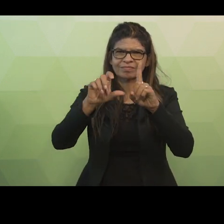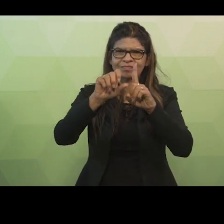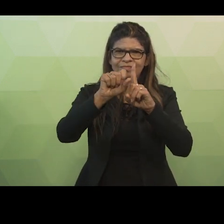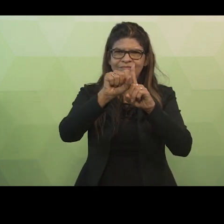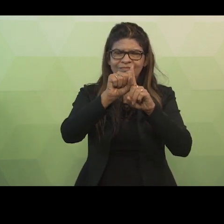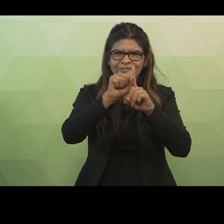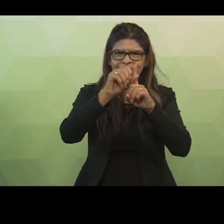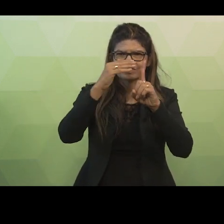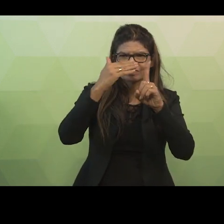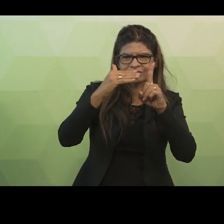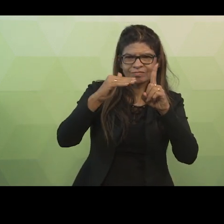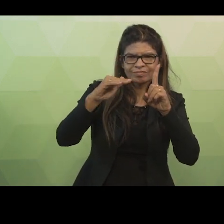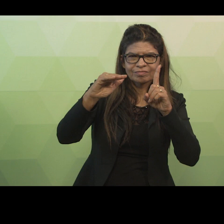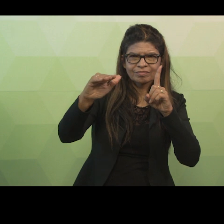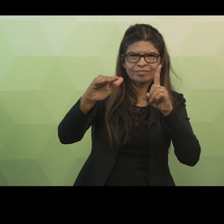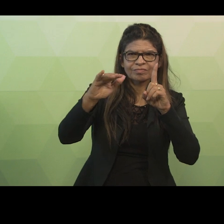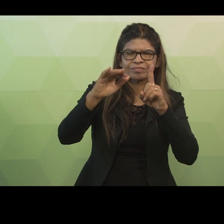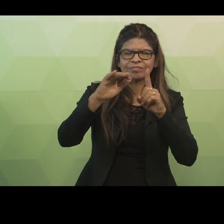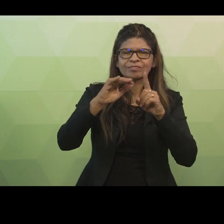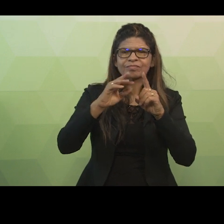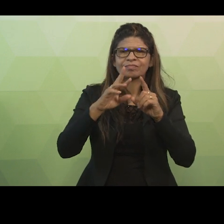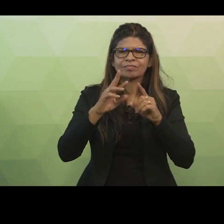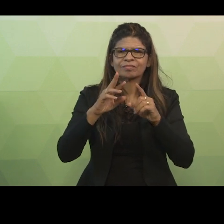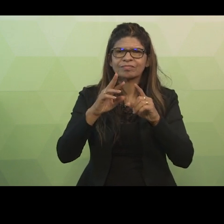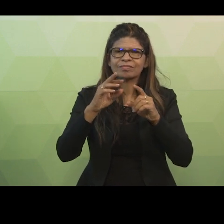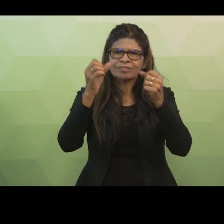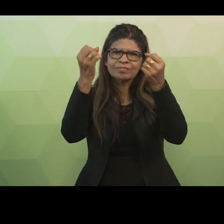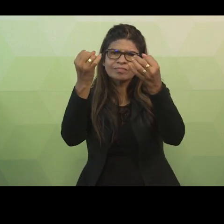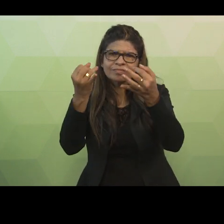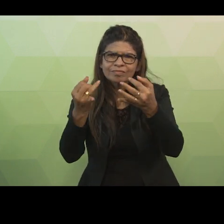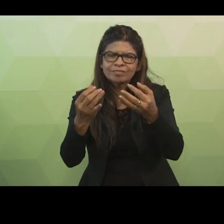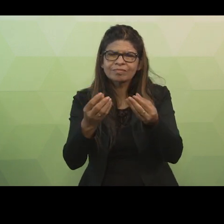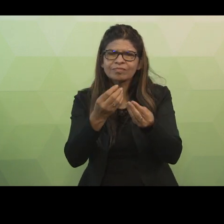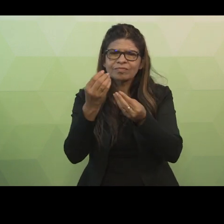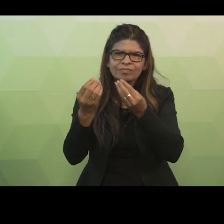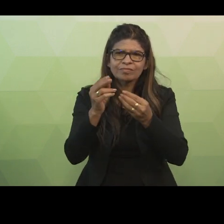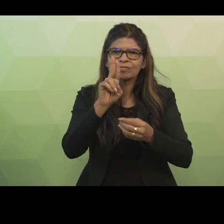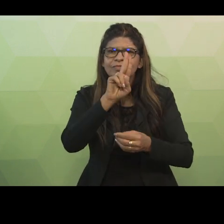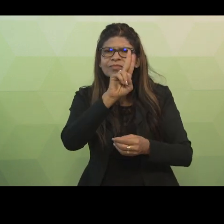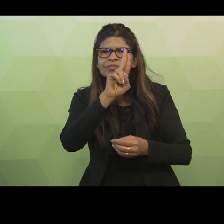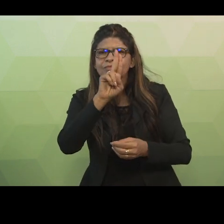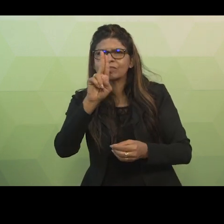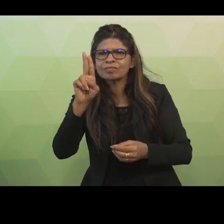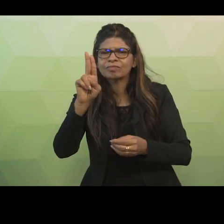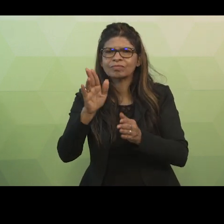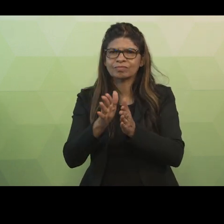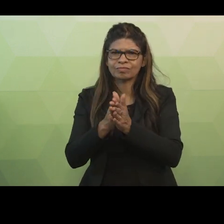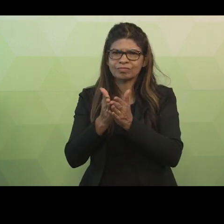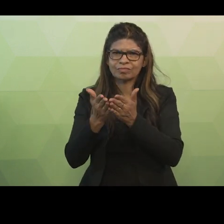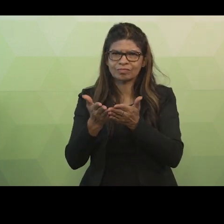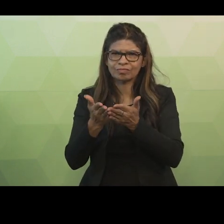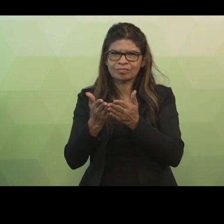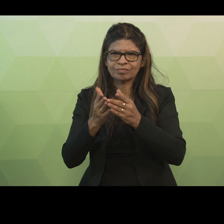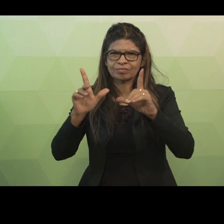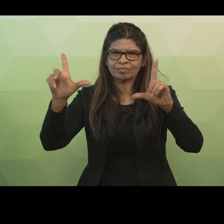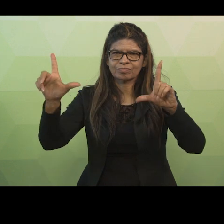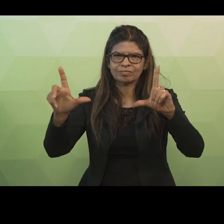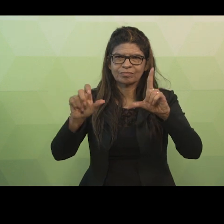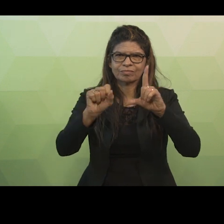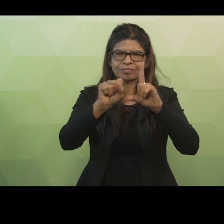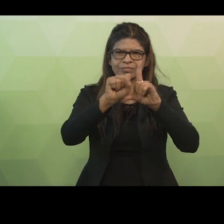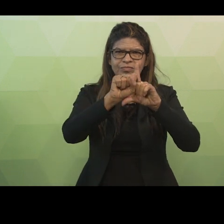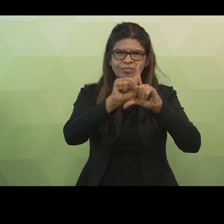usuário, informando o nome do livro. Essa mensagem deve ser síncrona porque o usuário deverá permanecer aguardando